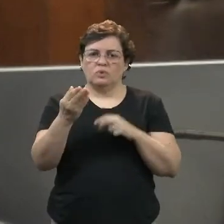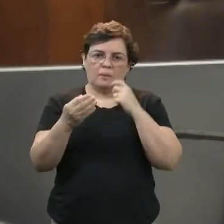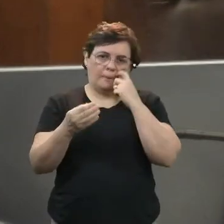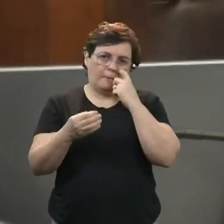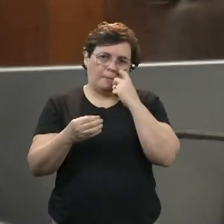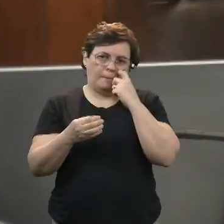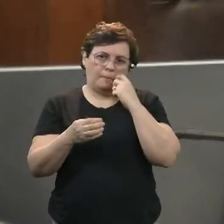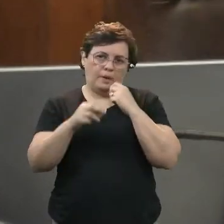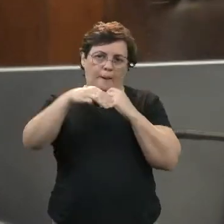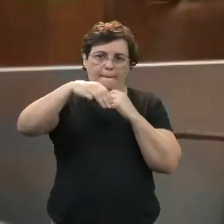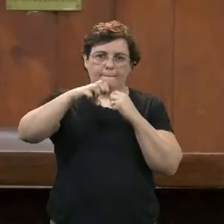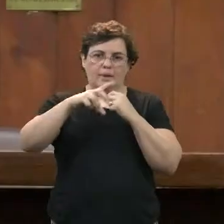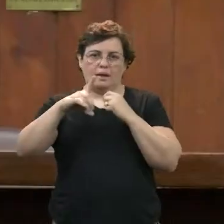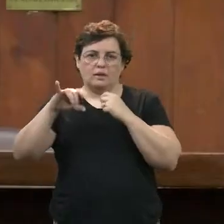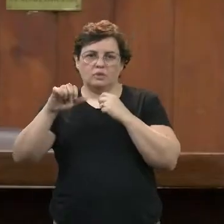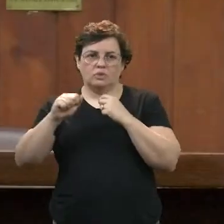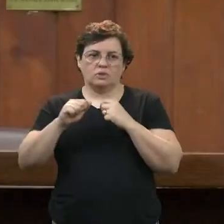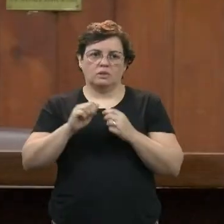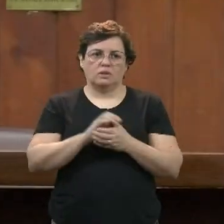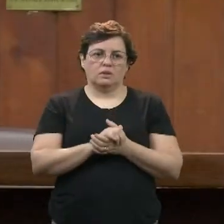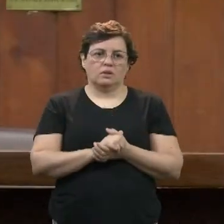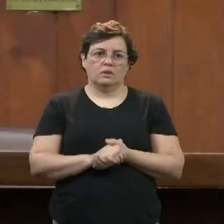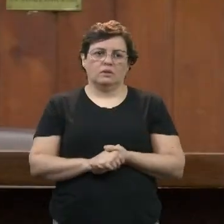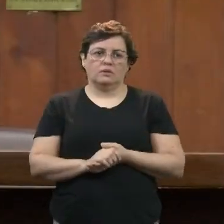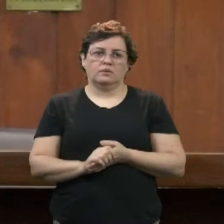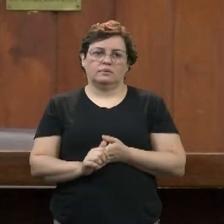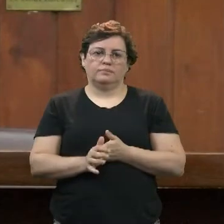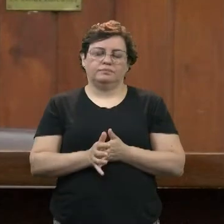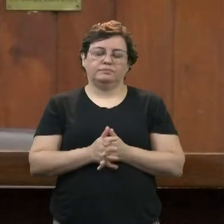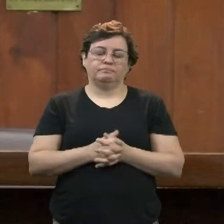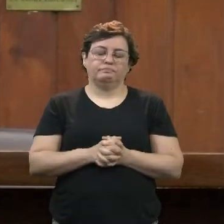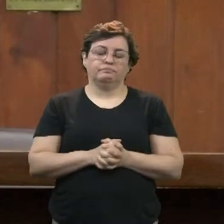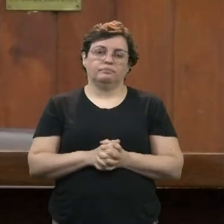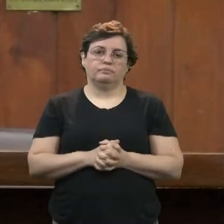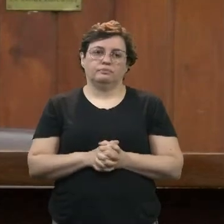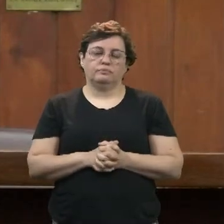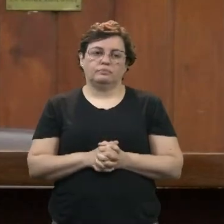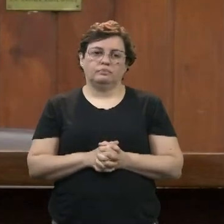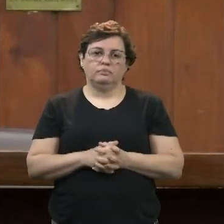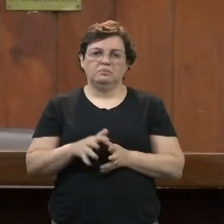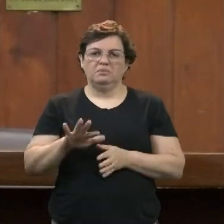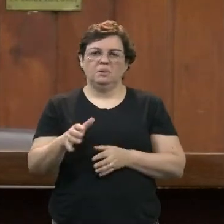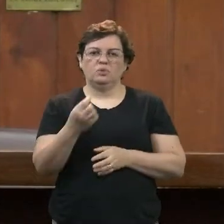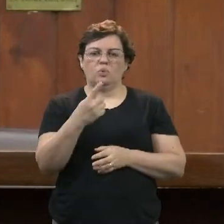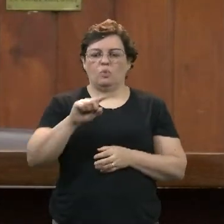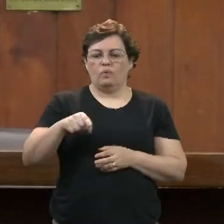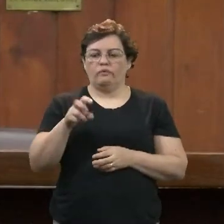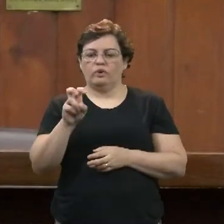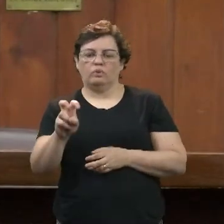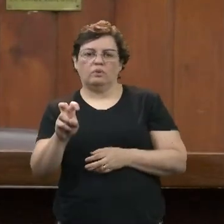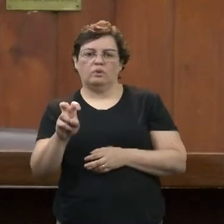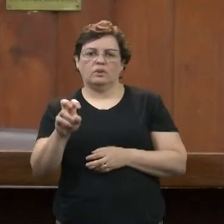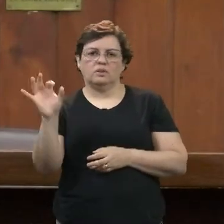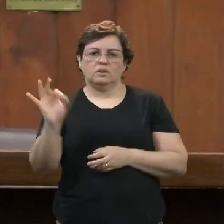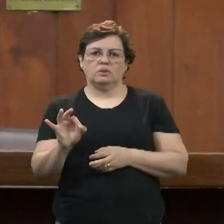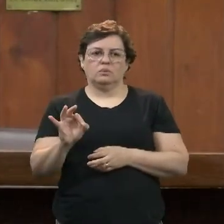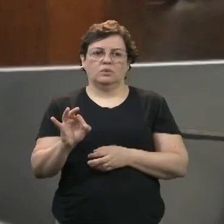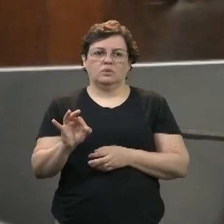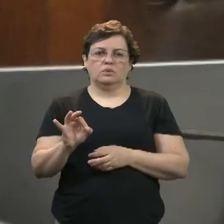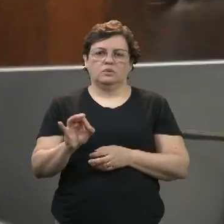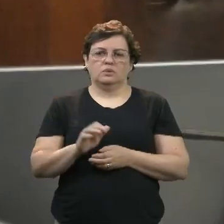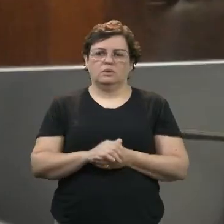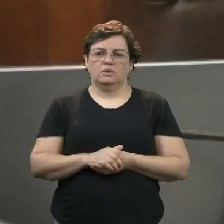de juros a média né porque a cada caso é um caso eu queria que não fácil de um e-mail 1,6 e